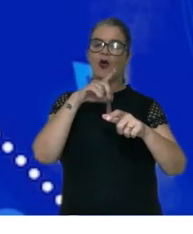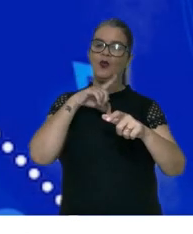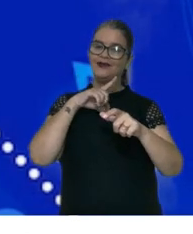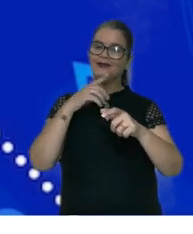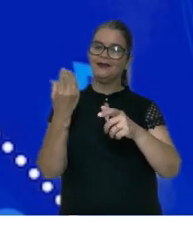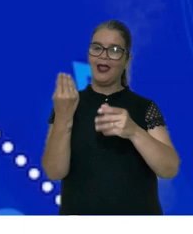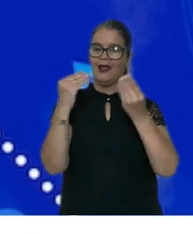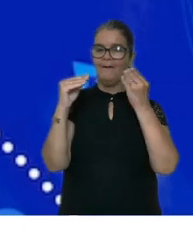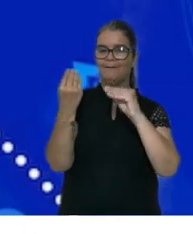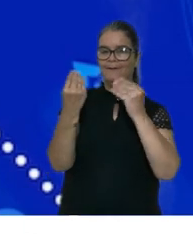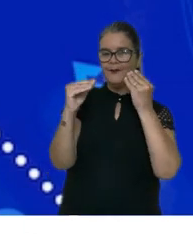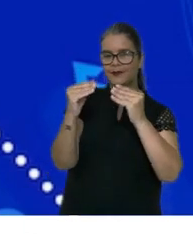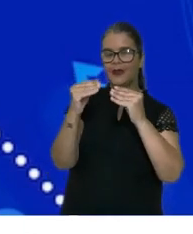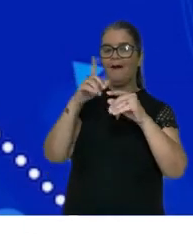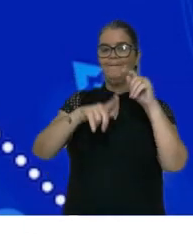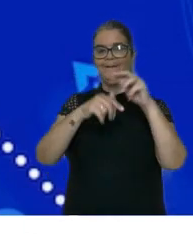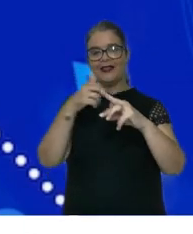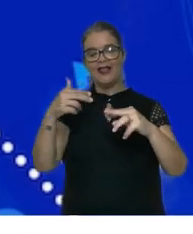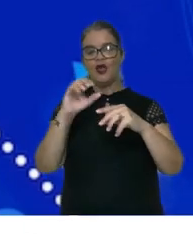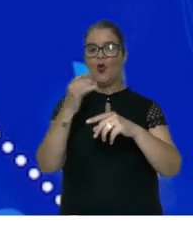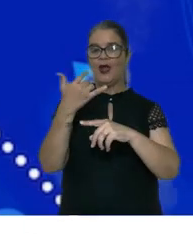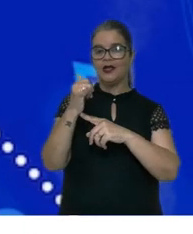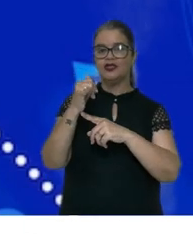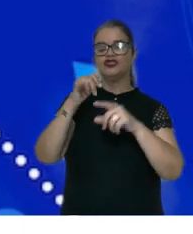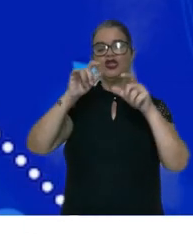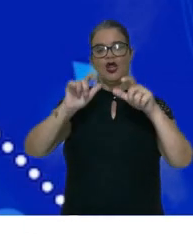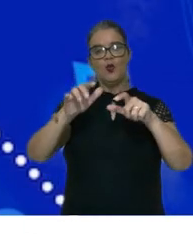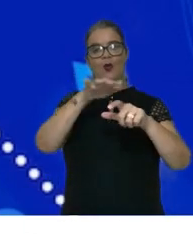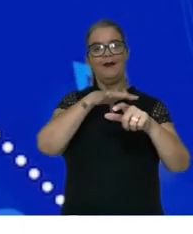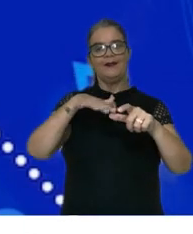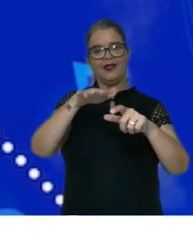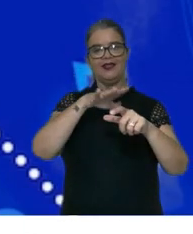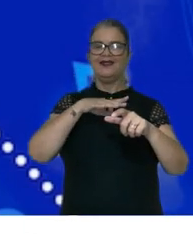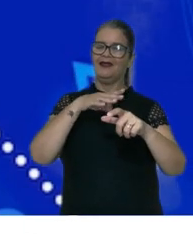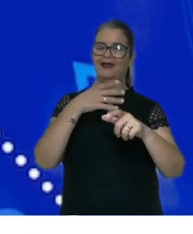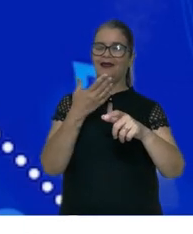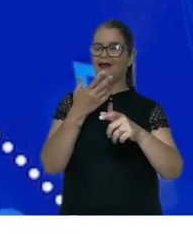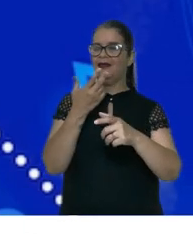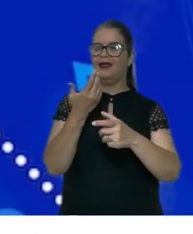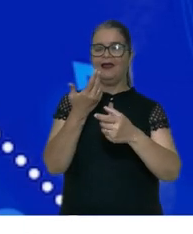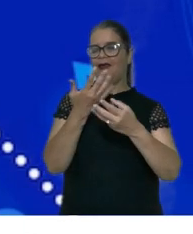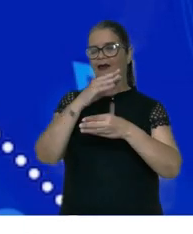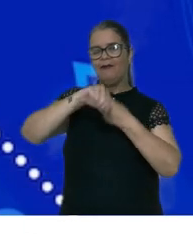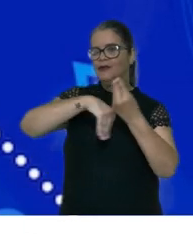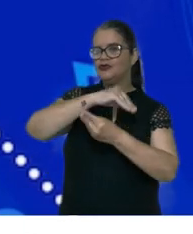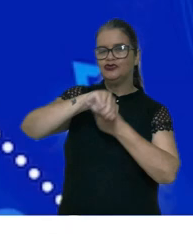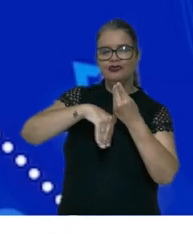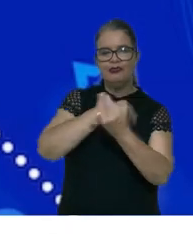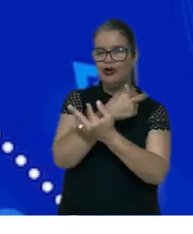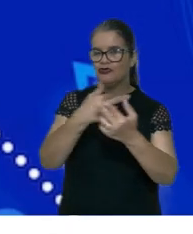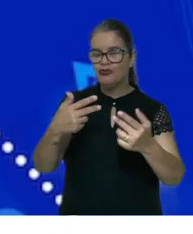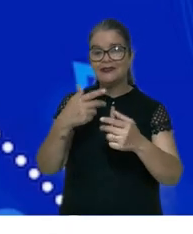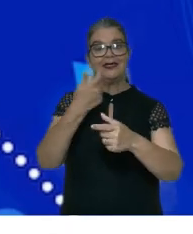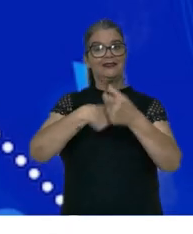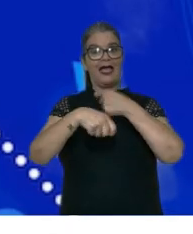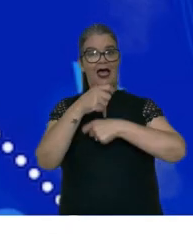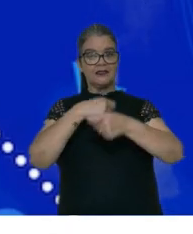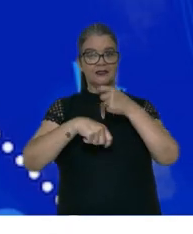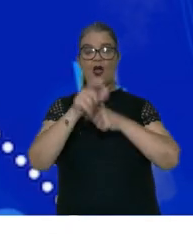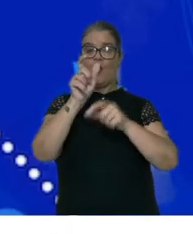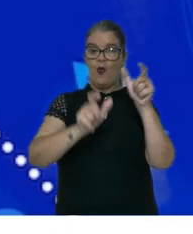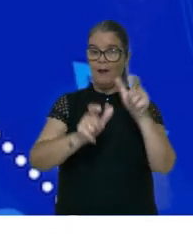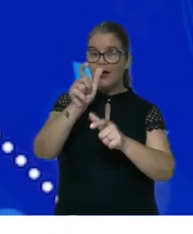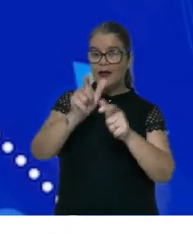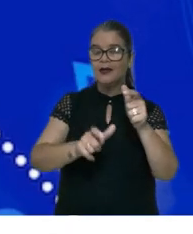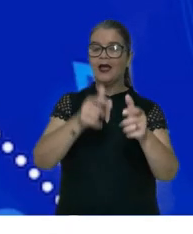de matéria ou de energia no ambiente que causa desordem. A ação humana que gera uma perda